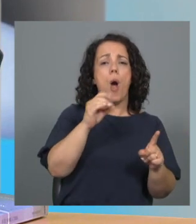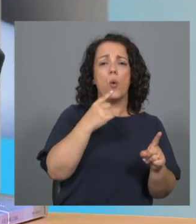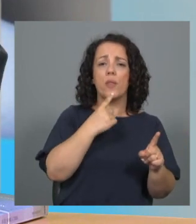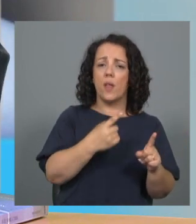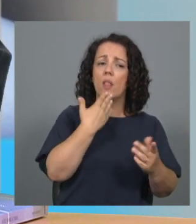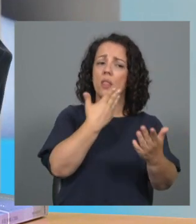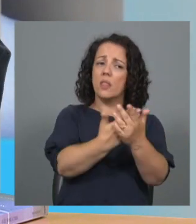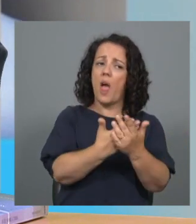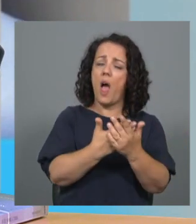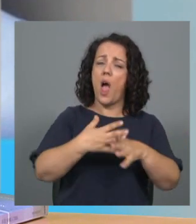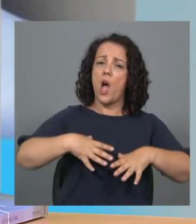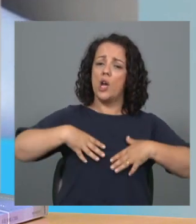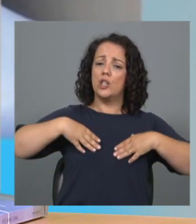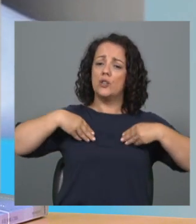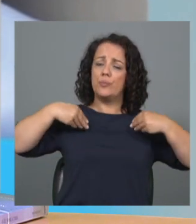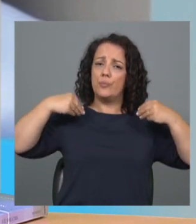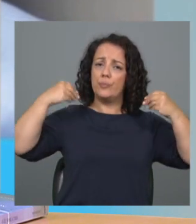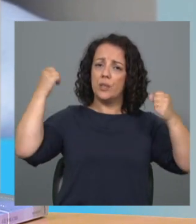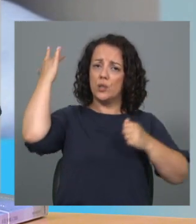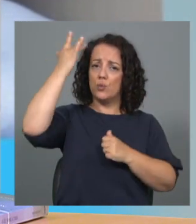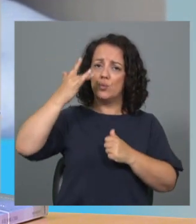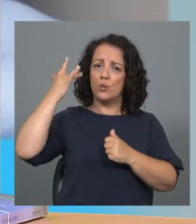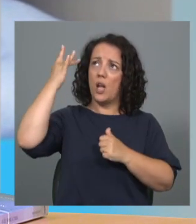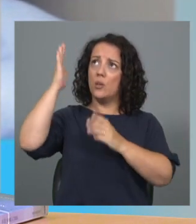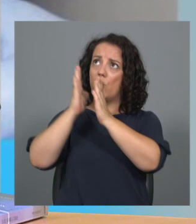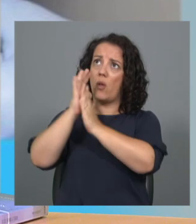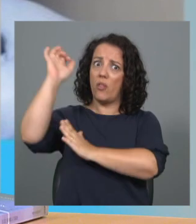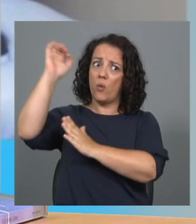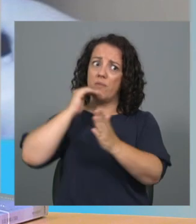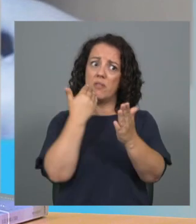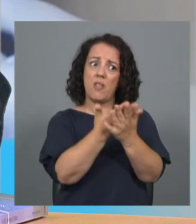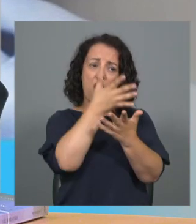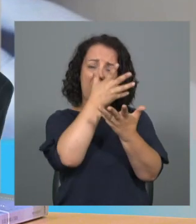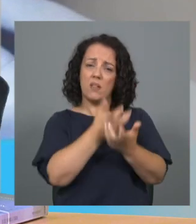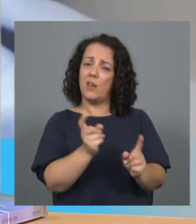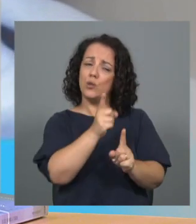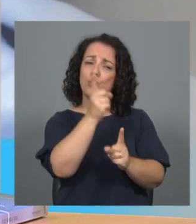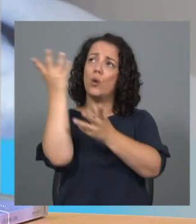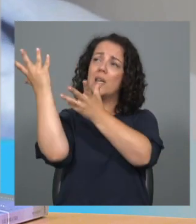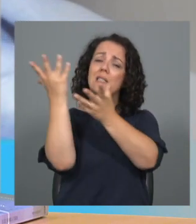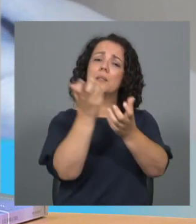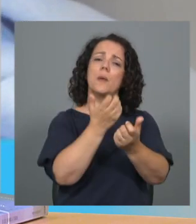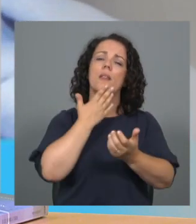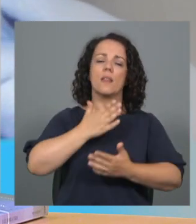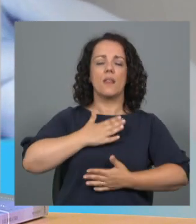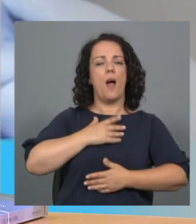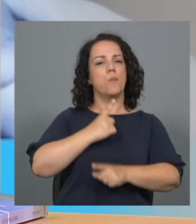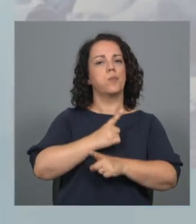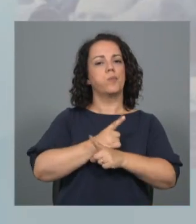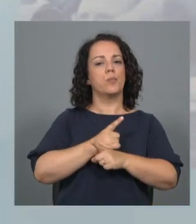de Deus, uma vez que recebeste a sua marca. E, portanto, temos de ser a marca e o sinal e a presença deste Espírito novo de